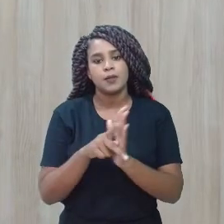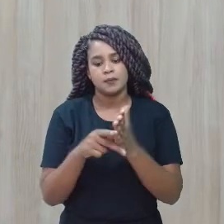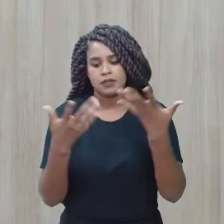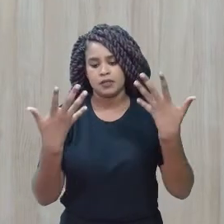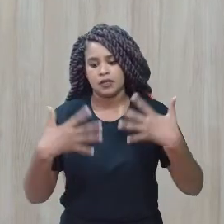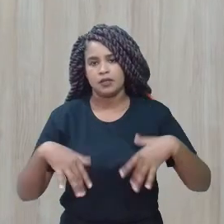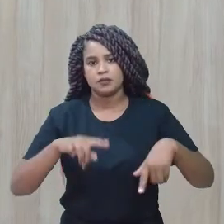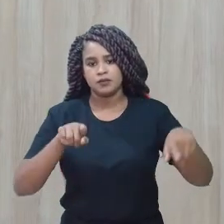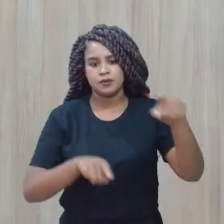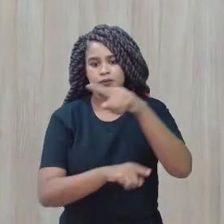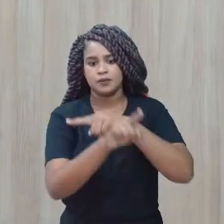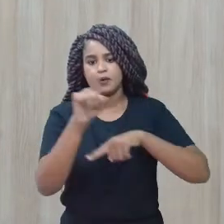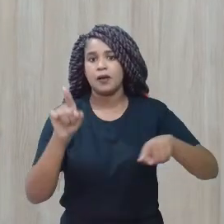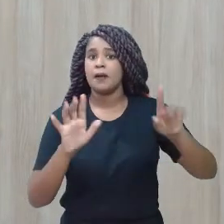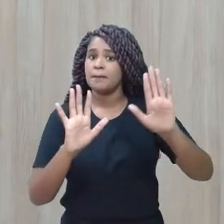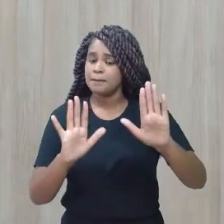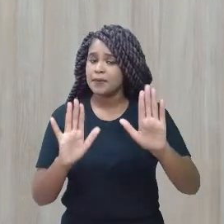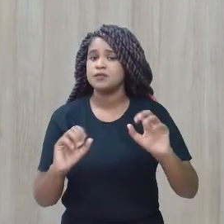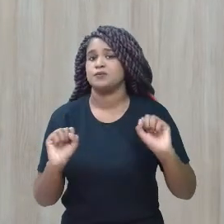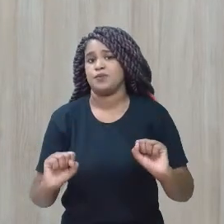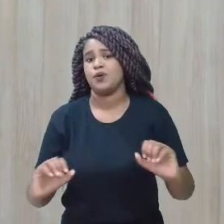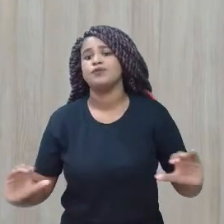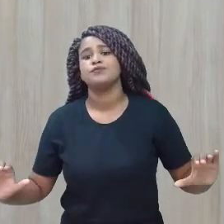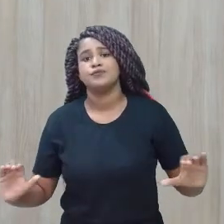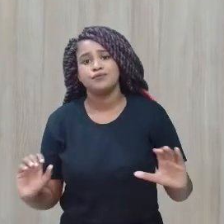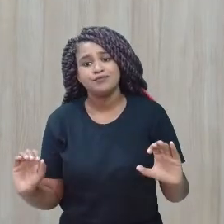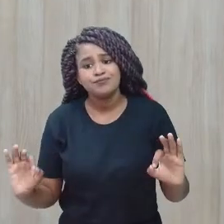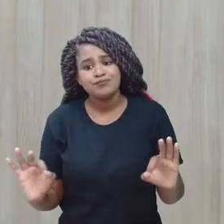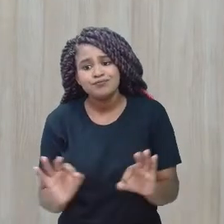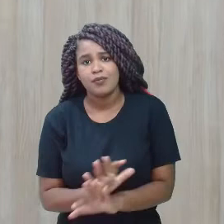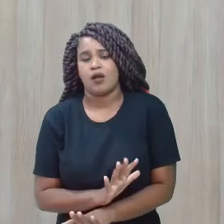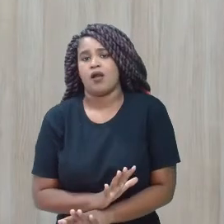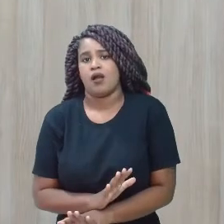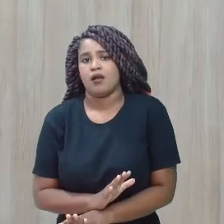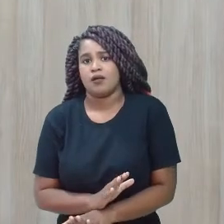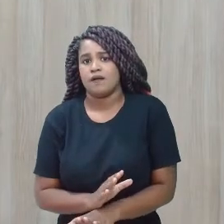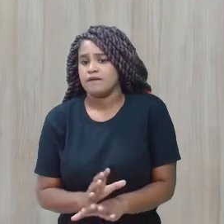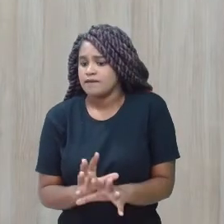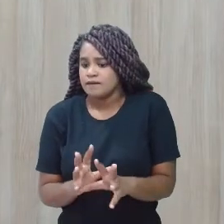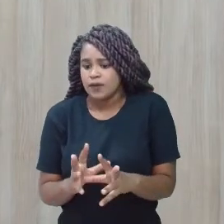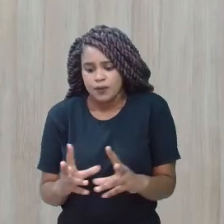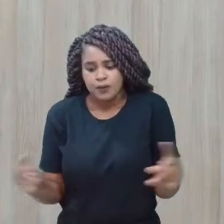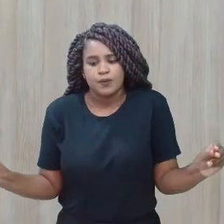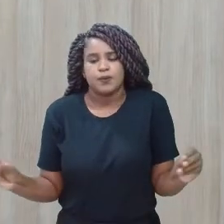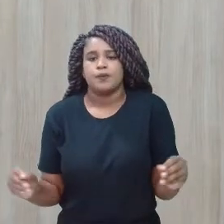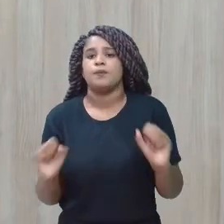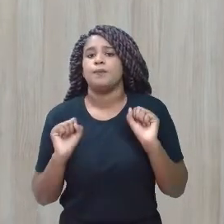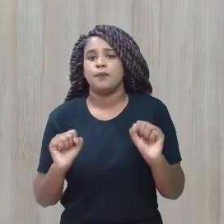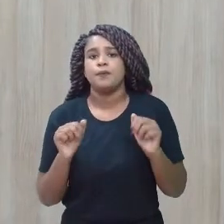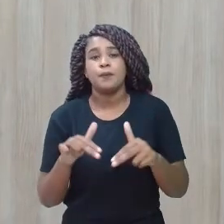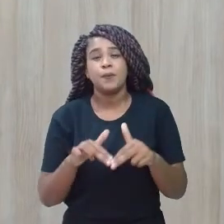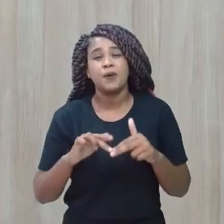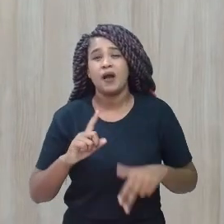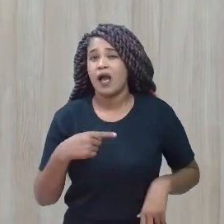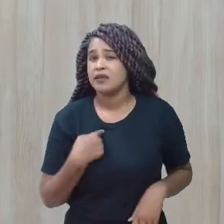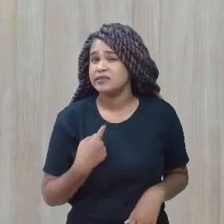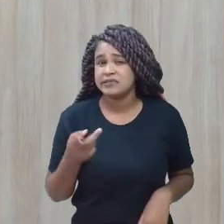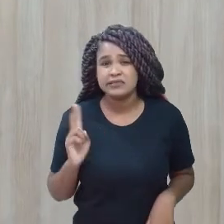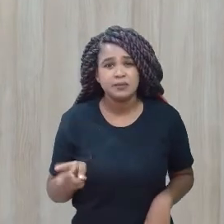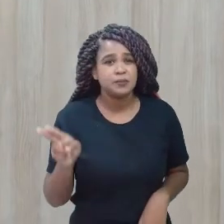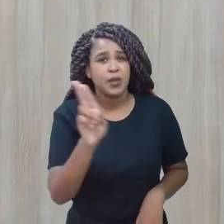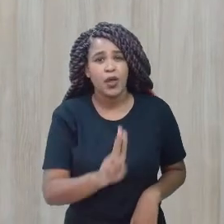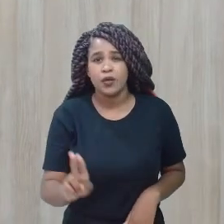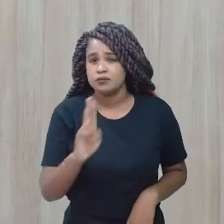natural renovável, mas ela é finita, né? Ela pode se acabar primeiro porque a gente está usando de